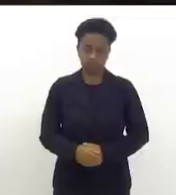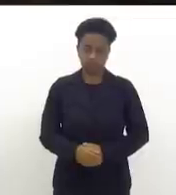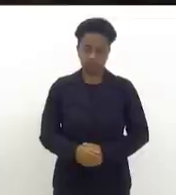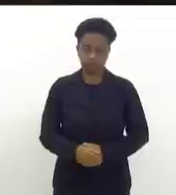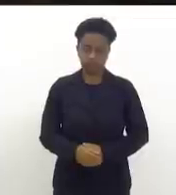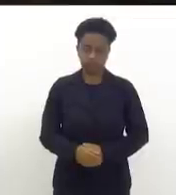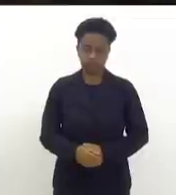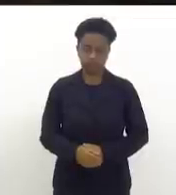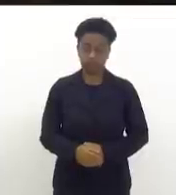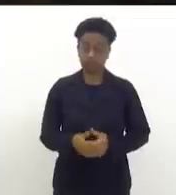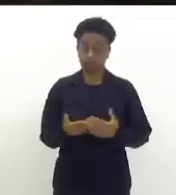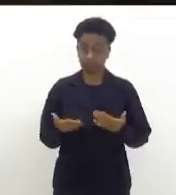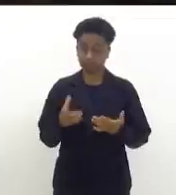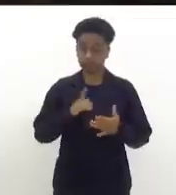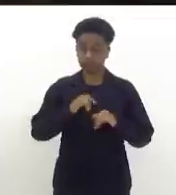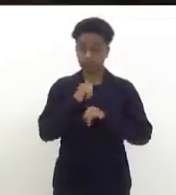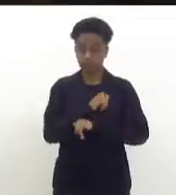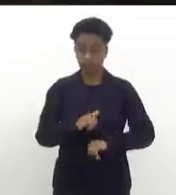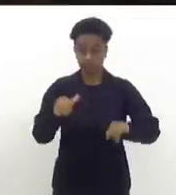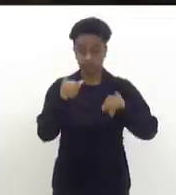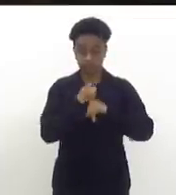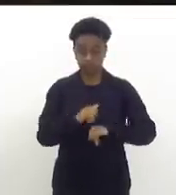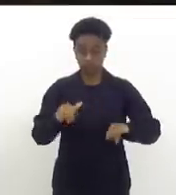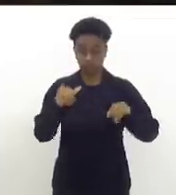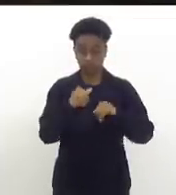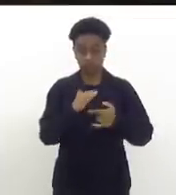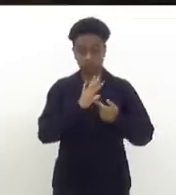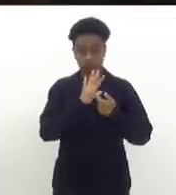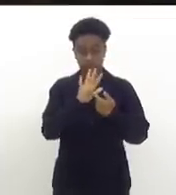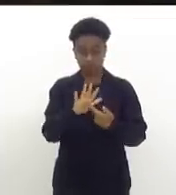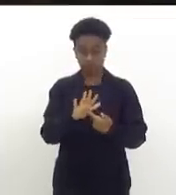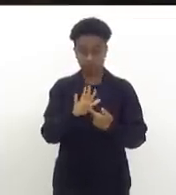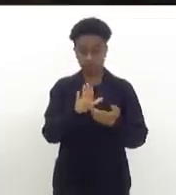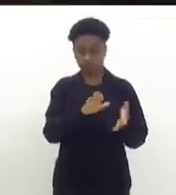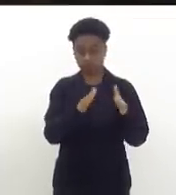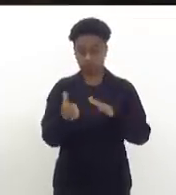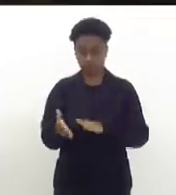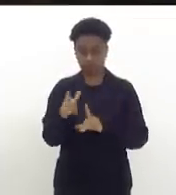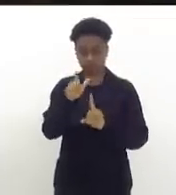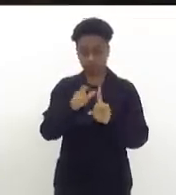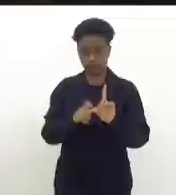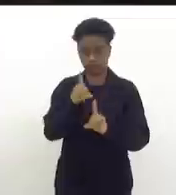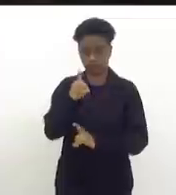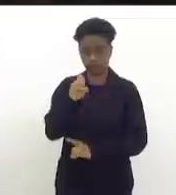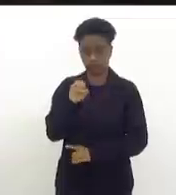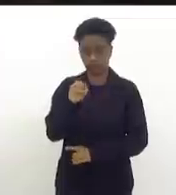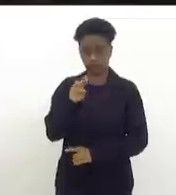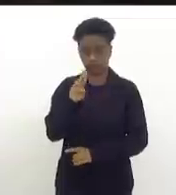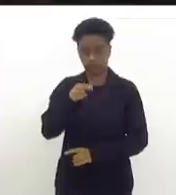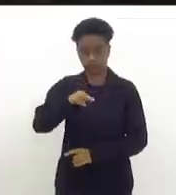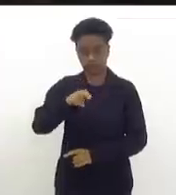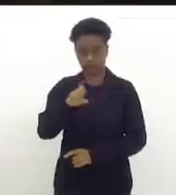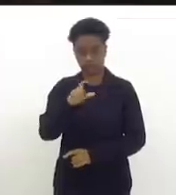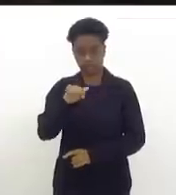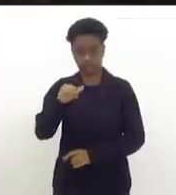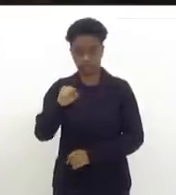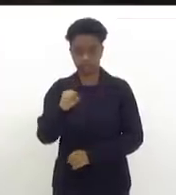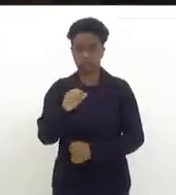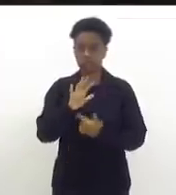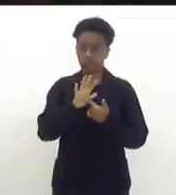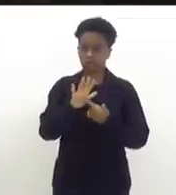via repercussão da morte do Nordeste de Dornelles em todos os jornais